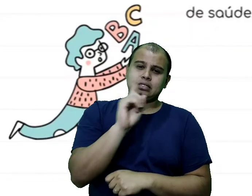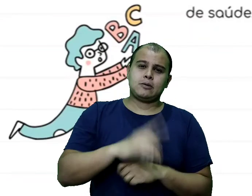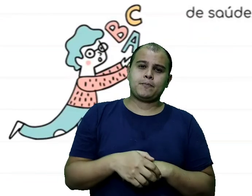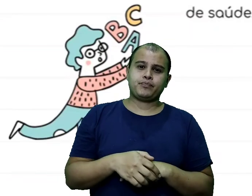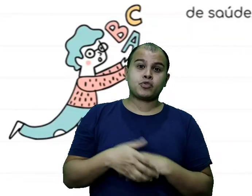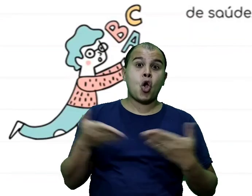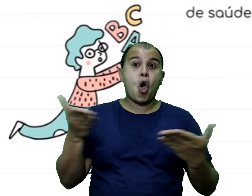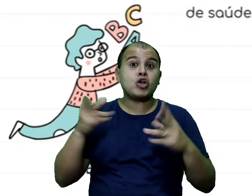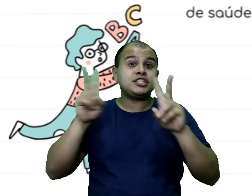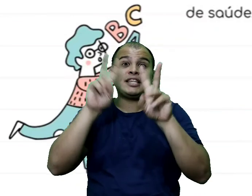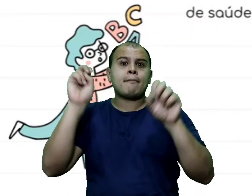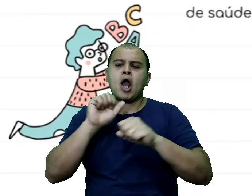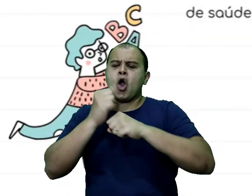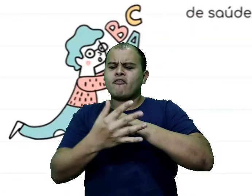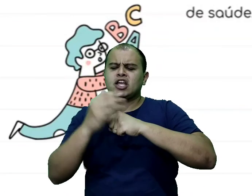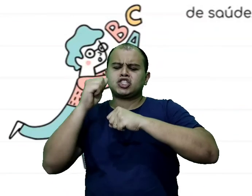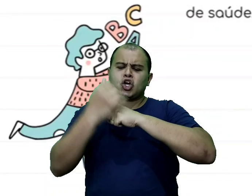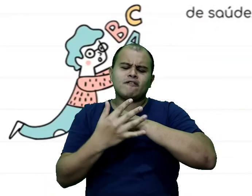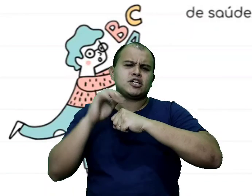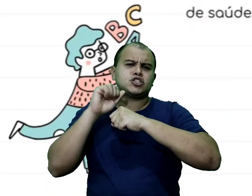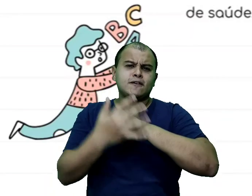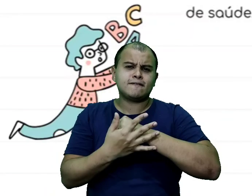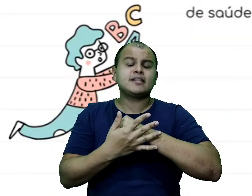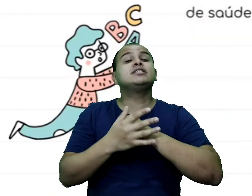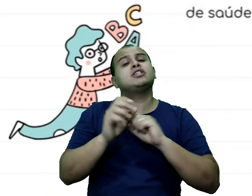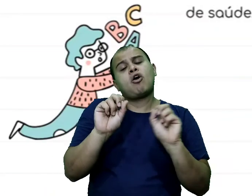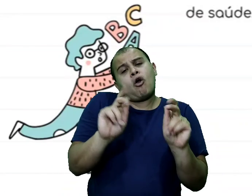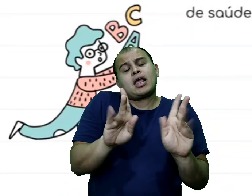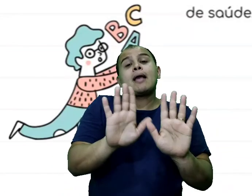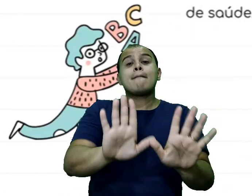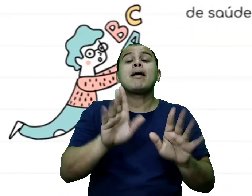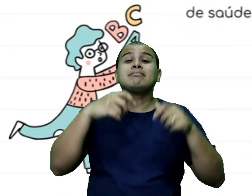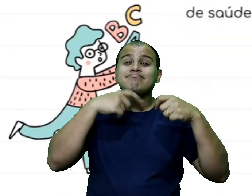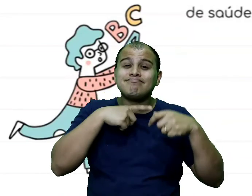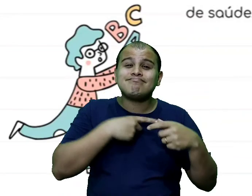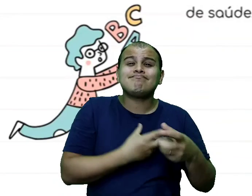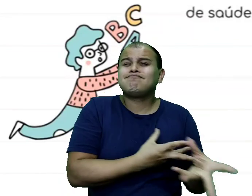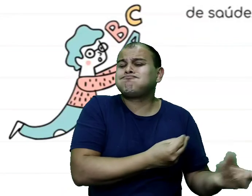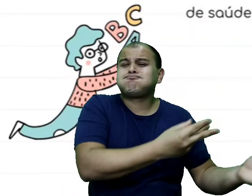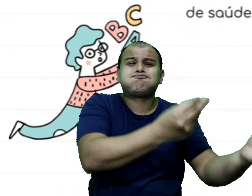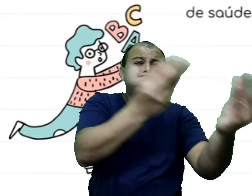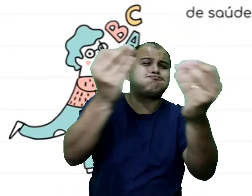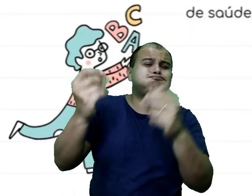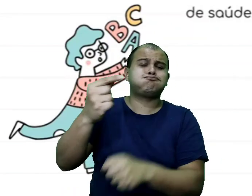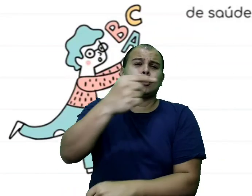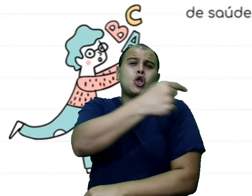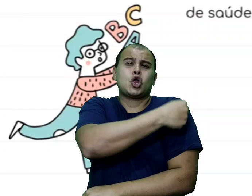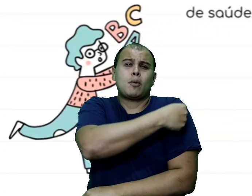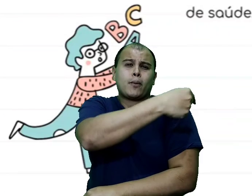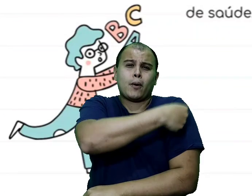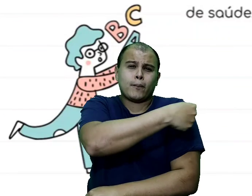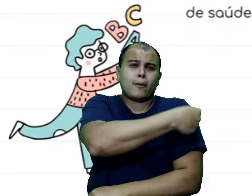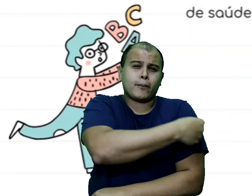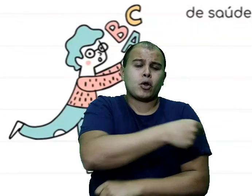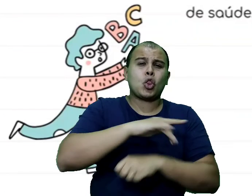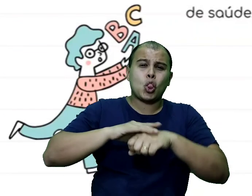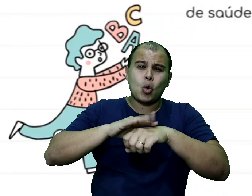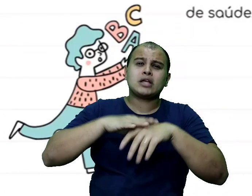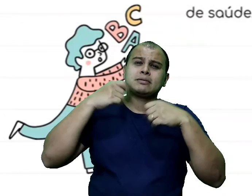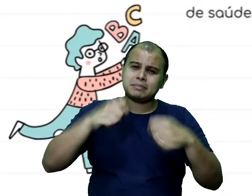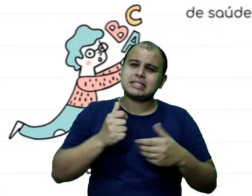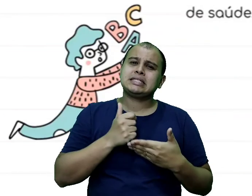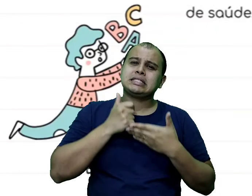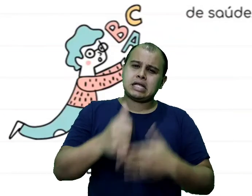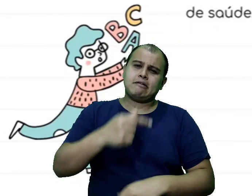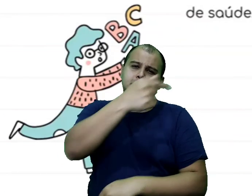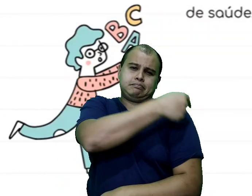né? Mas as outras doenças continuam aí. Então, tem que cuidar, tem que levar a carteirinha lá. Aproveita que eu tô dando o alerta e